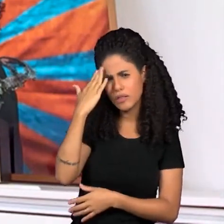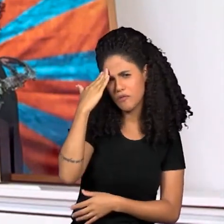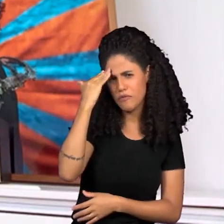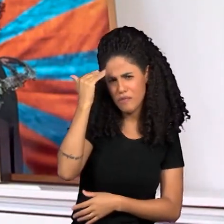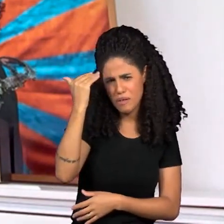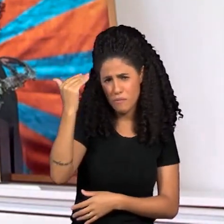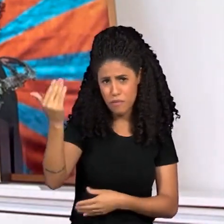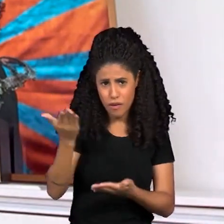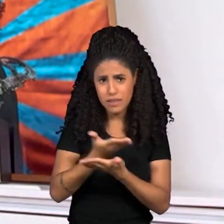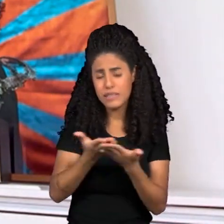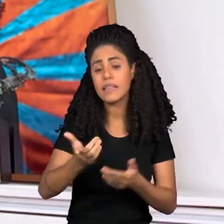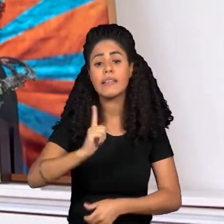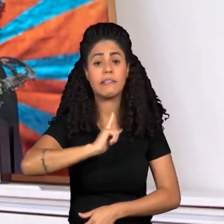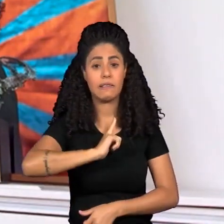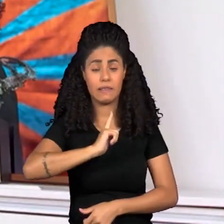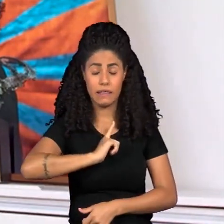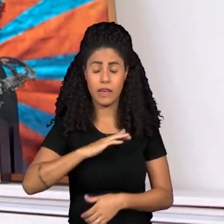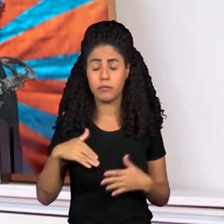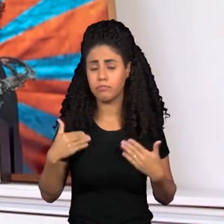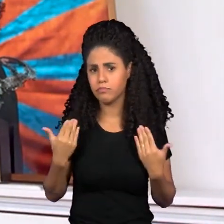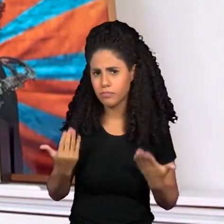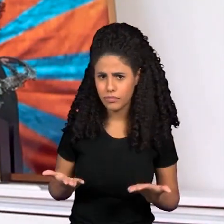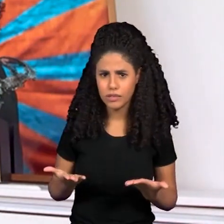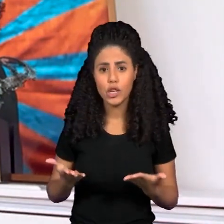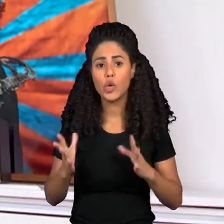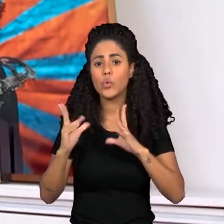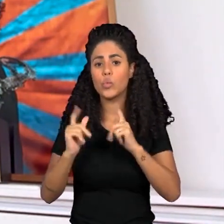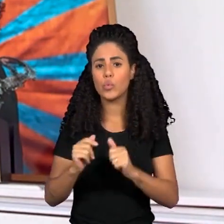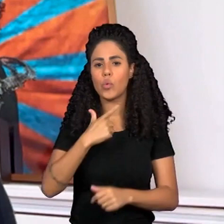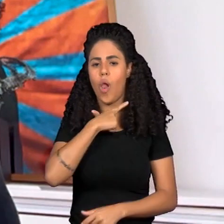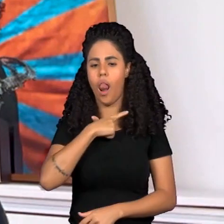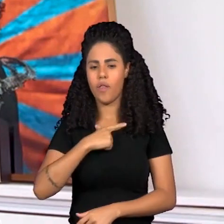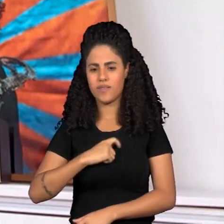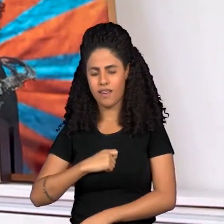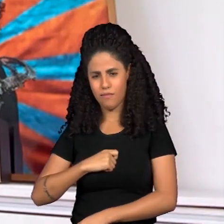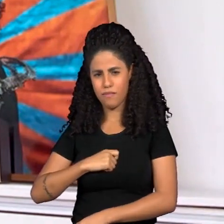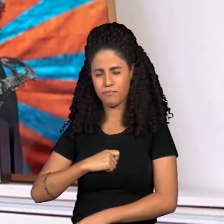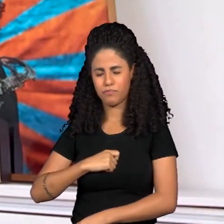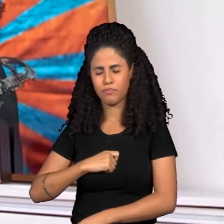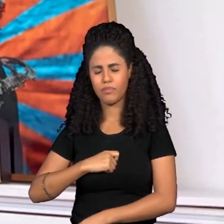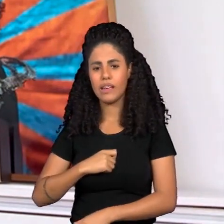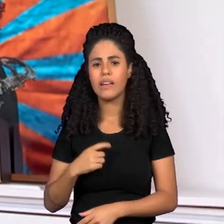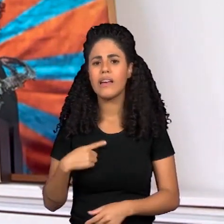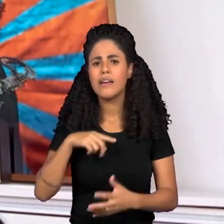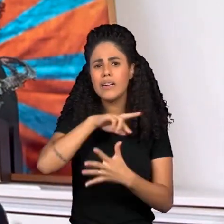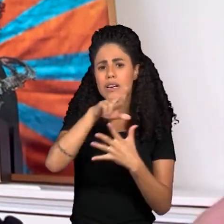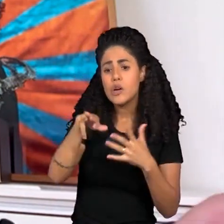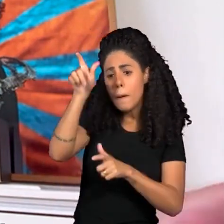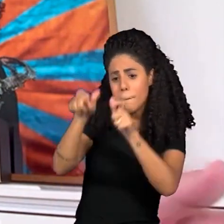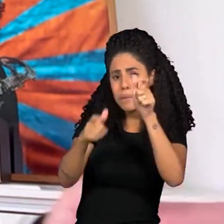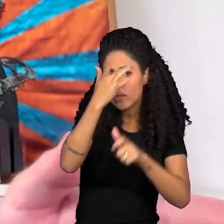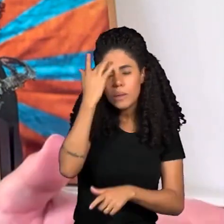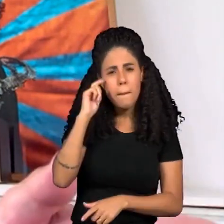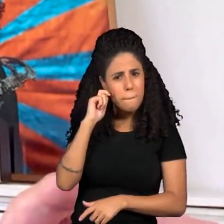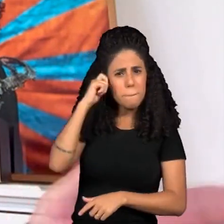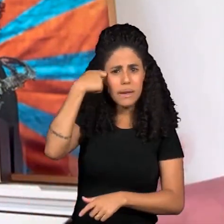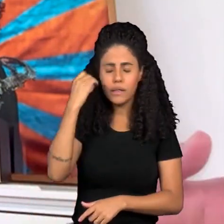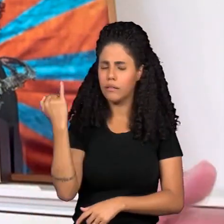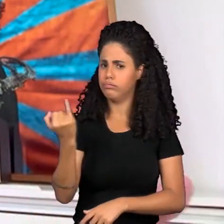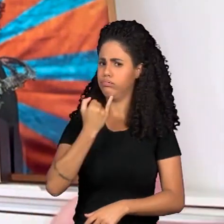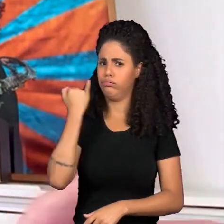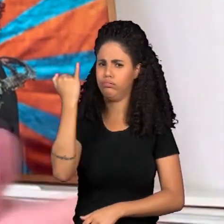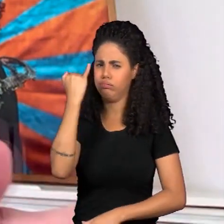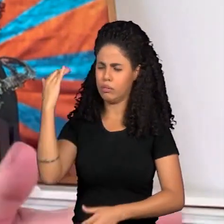Henrique Alves, enfim, Luiz Gama, tantos negros foram importantes, né, na construção dessa história,